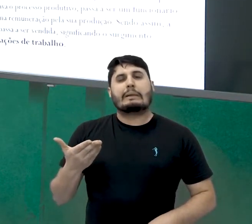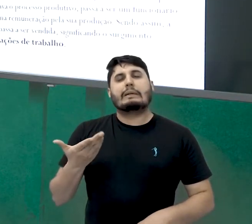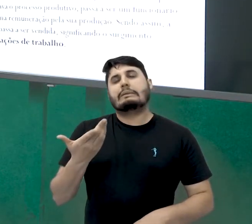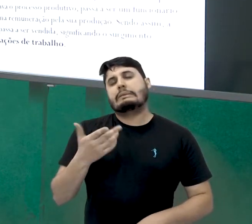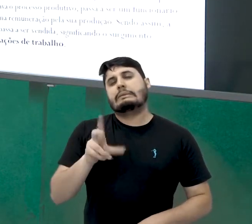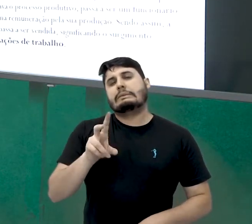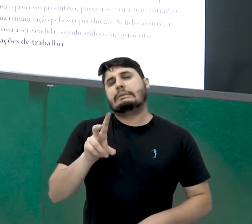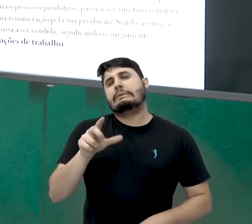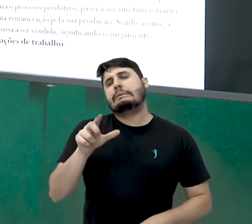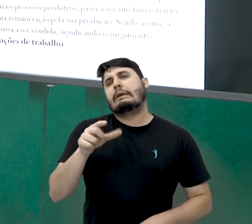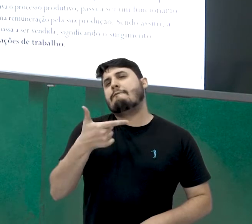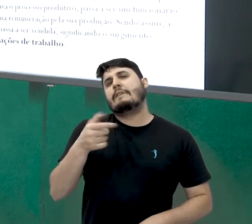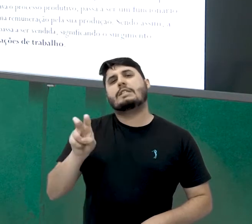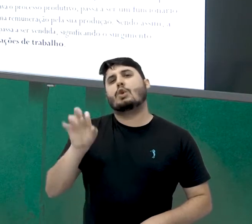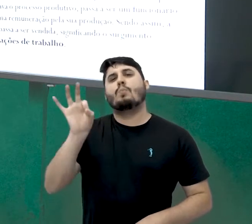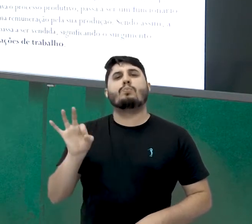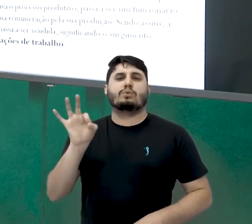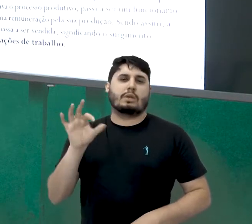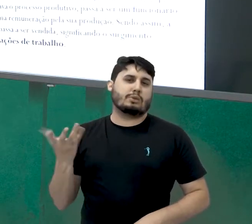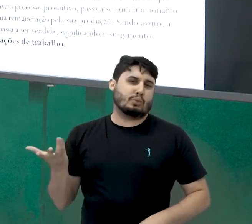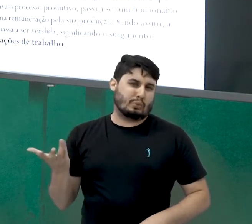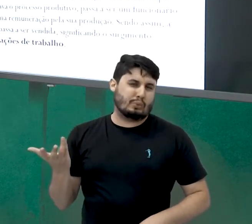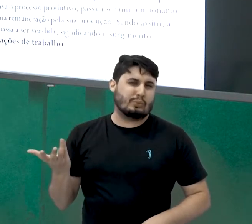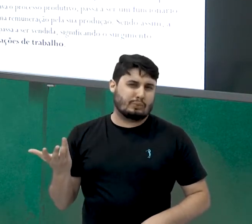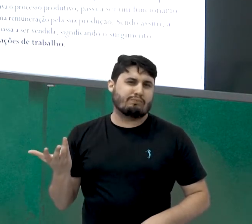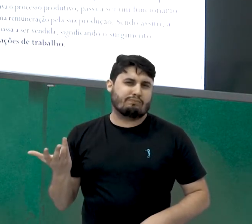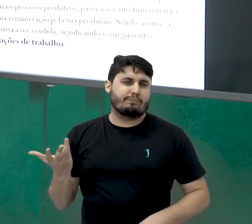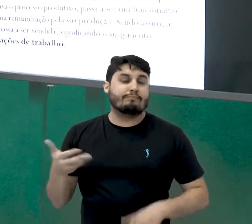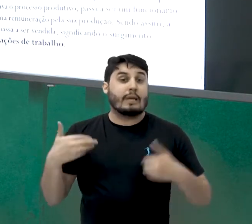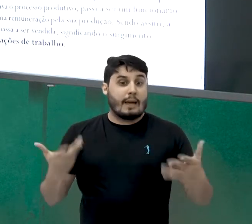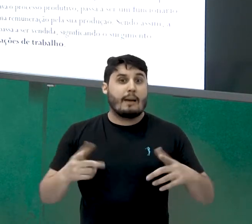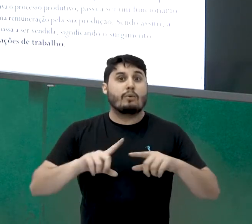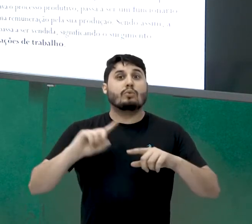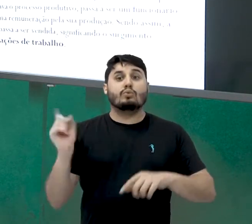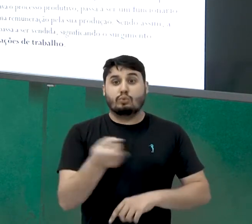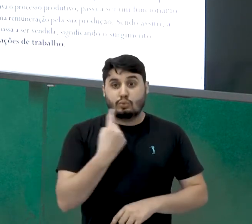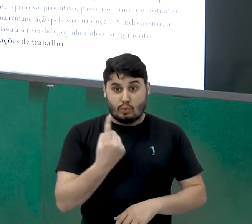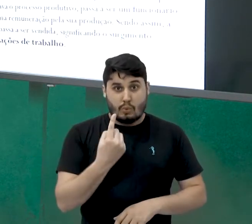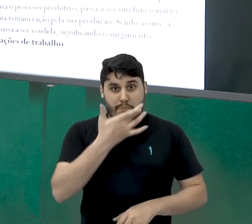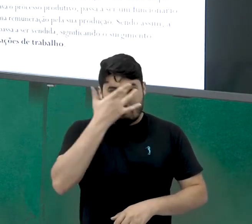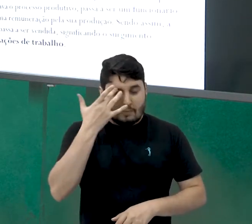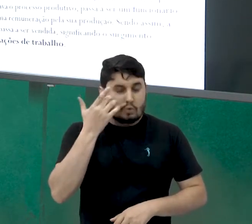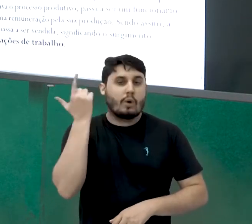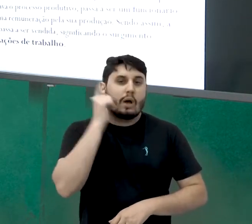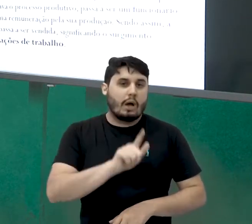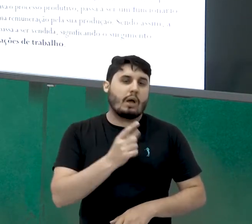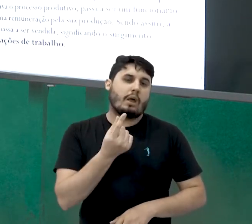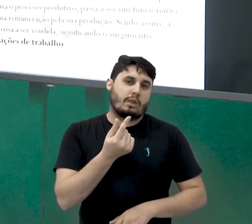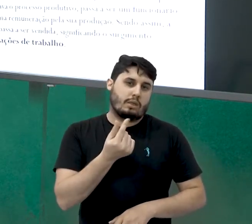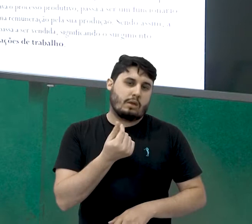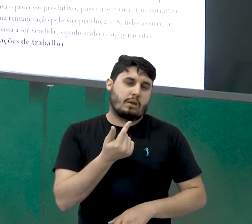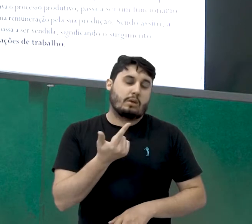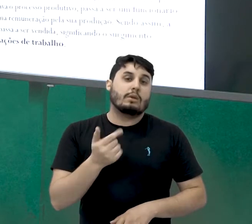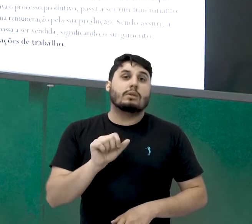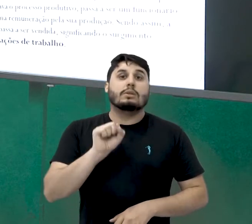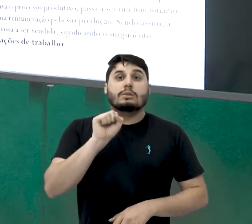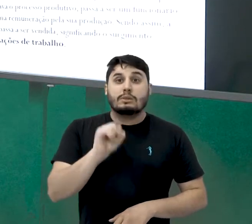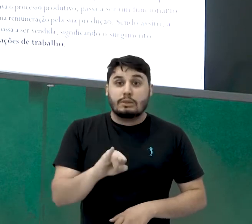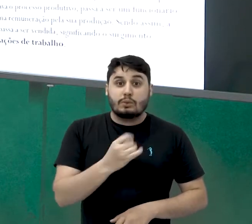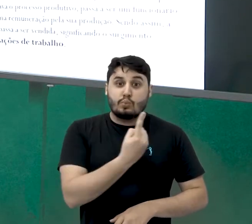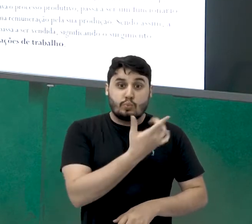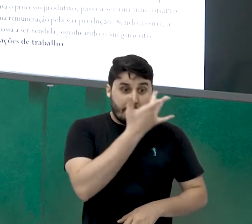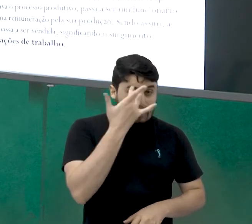Então, todos trabalhavam na atividade produtiva industrial daquela indústria. Aí, quando a pessoa era demitida, todos eram demitidos e de lá